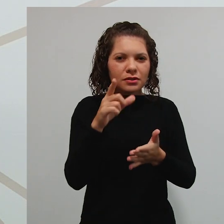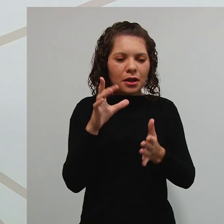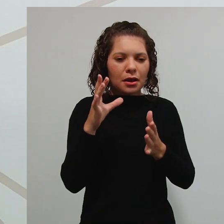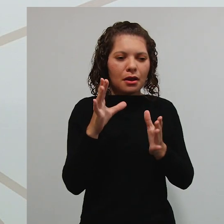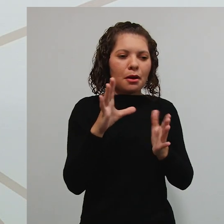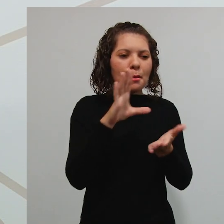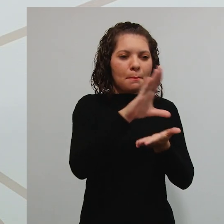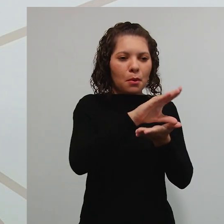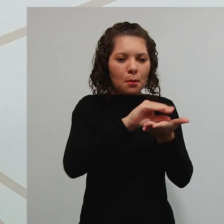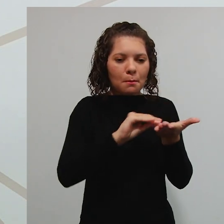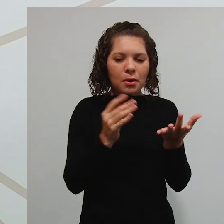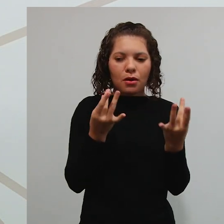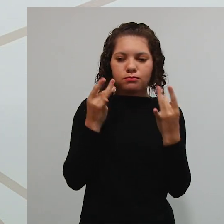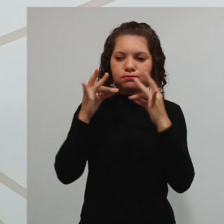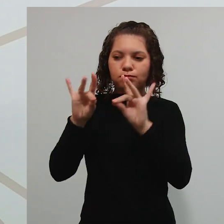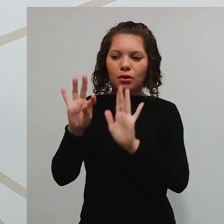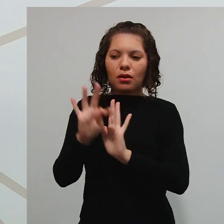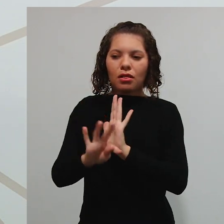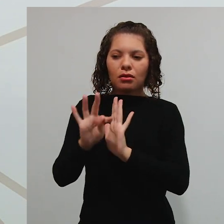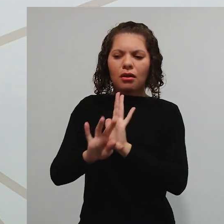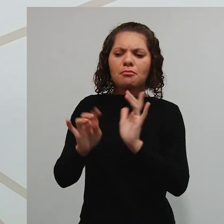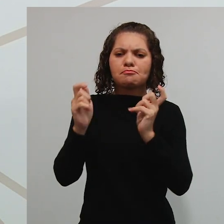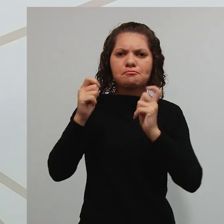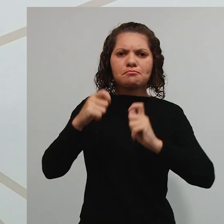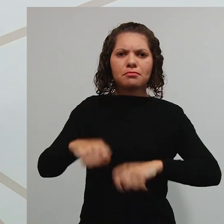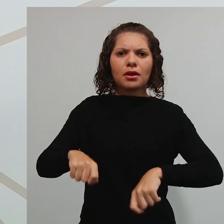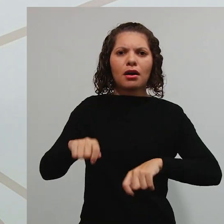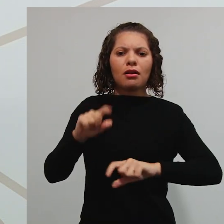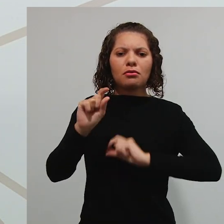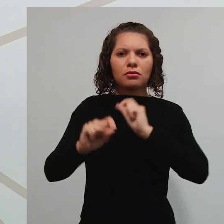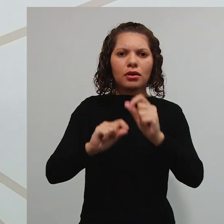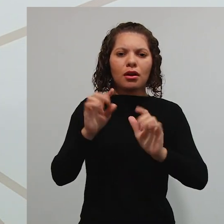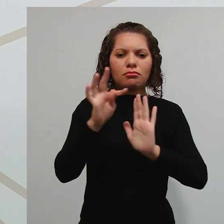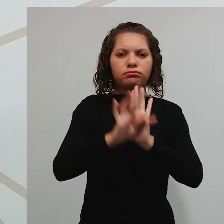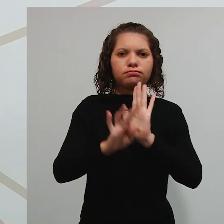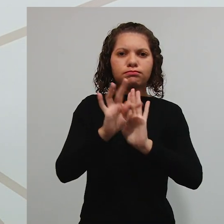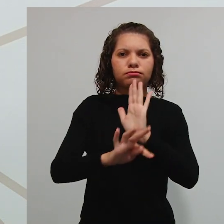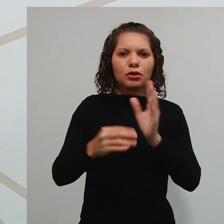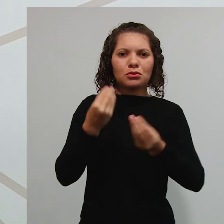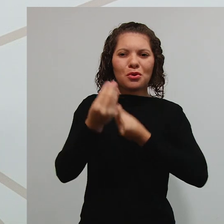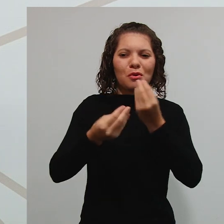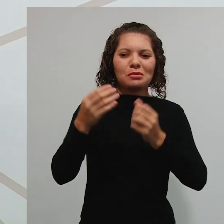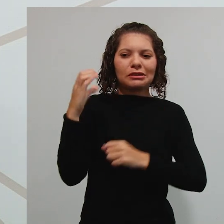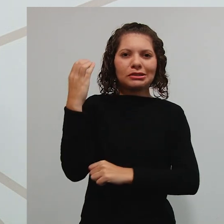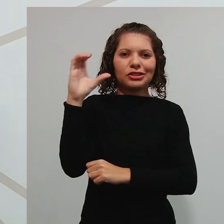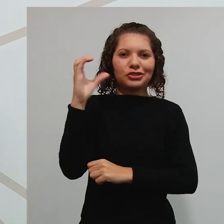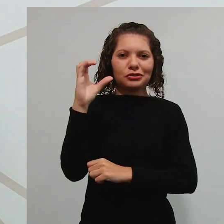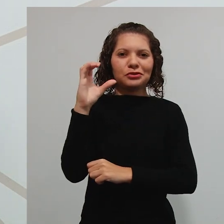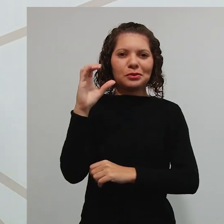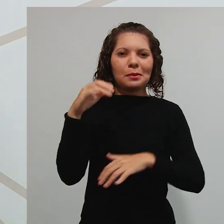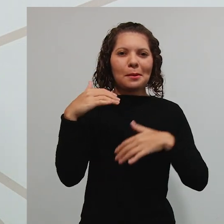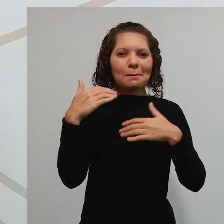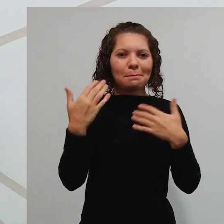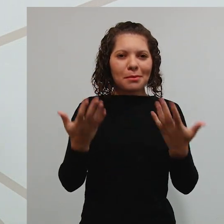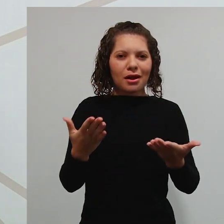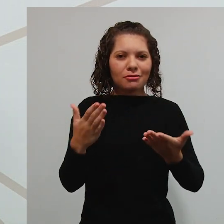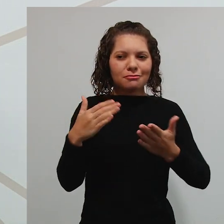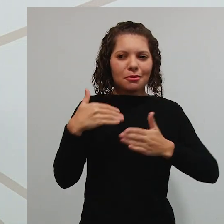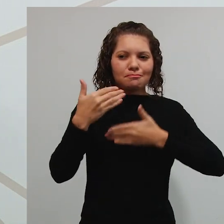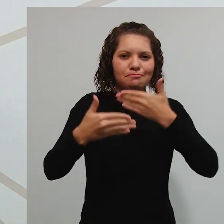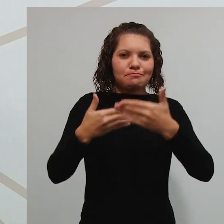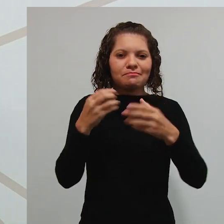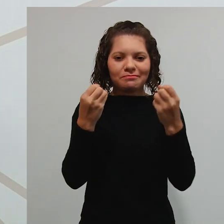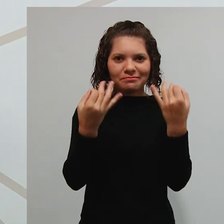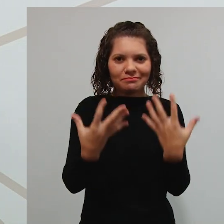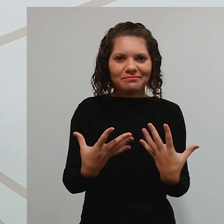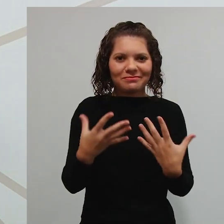texto ajudam contribuem para que o seu texto se torne científico, mas isso é outro episódio. Tá?